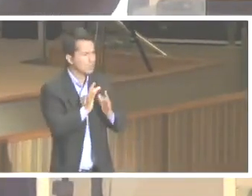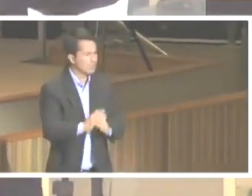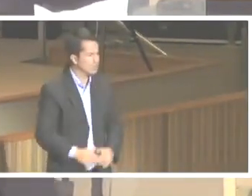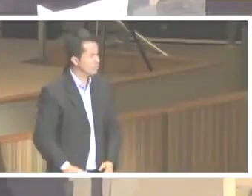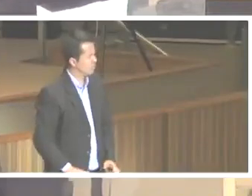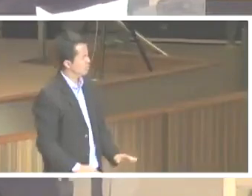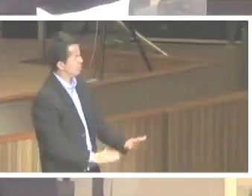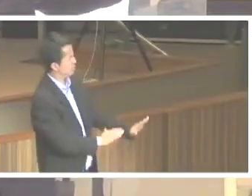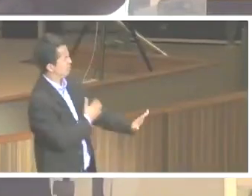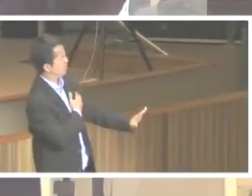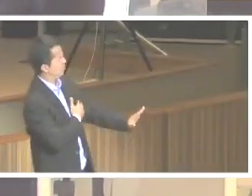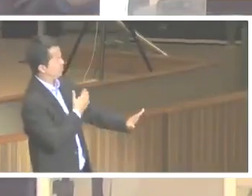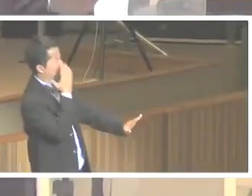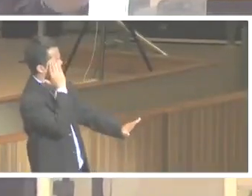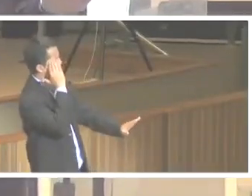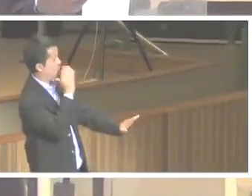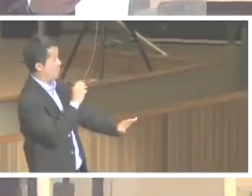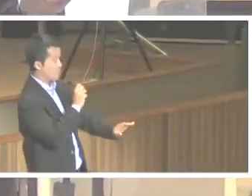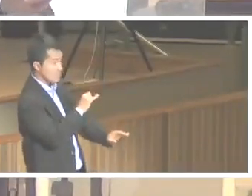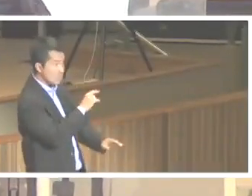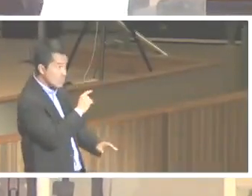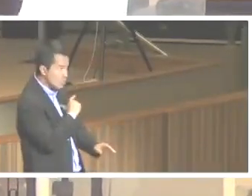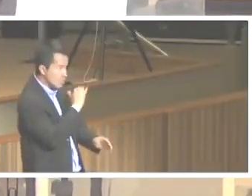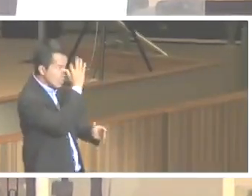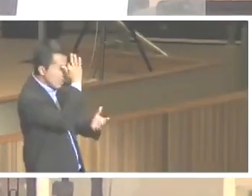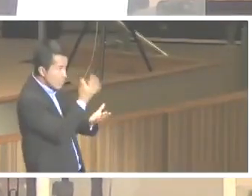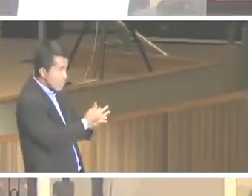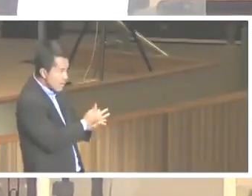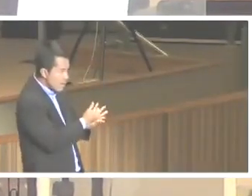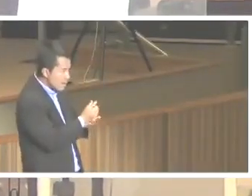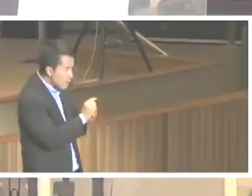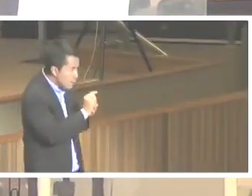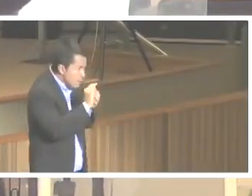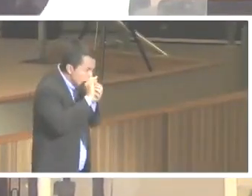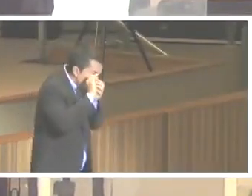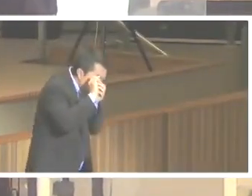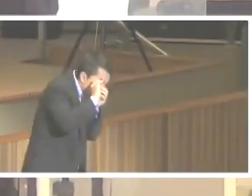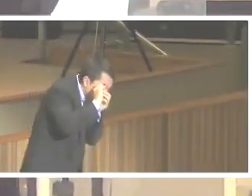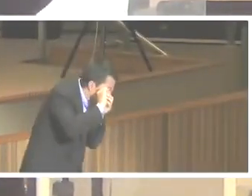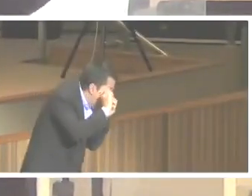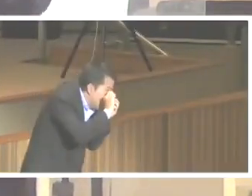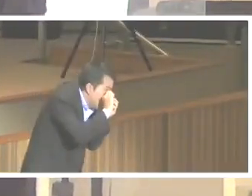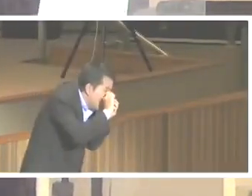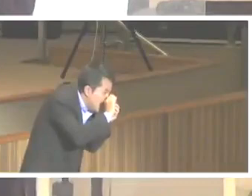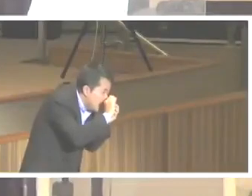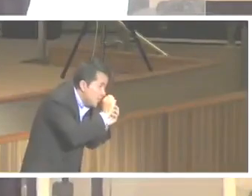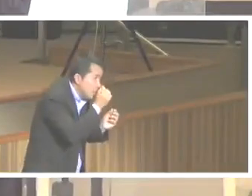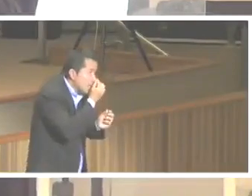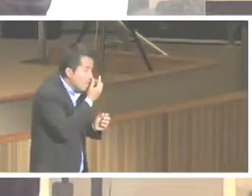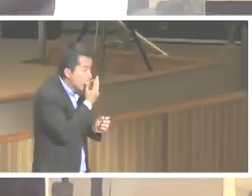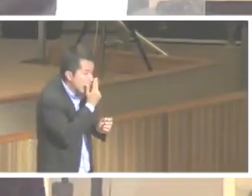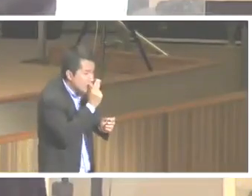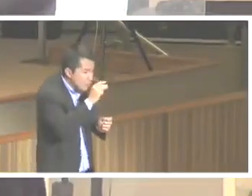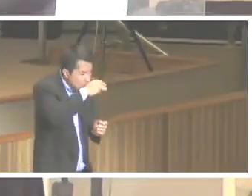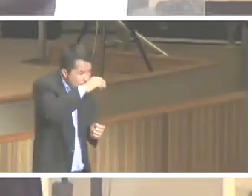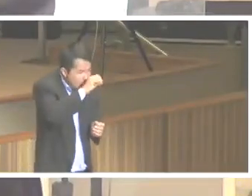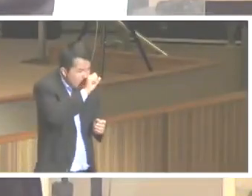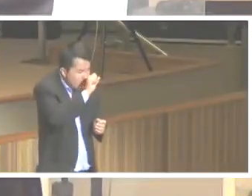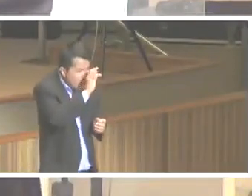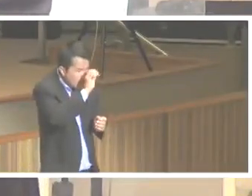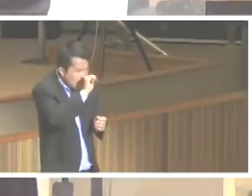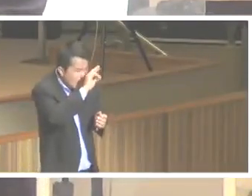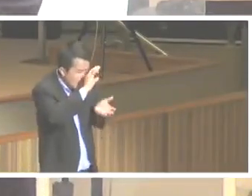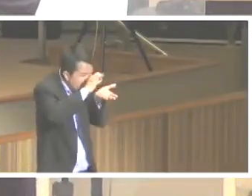do tamanho de um grão de mostarda que é a menor das sementes das hortaliças do campo